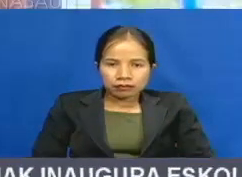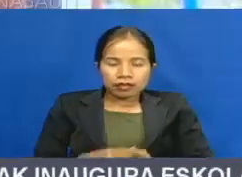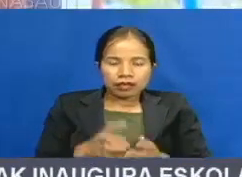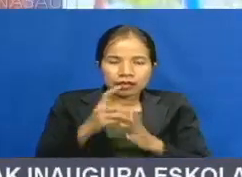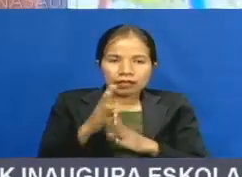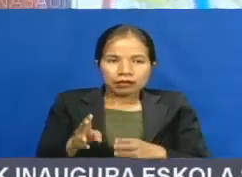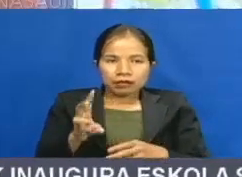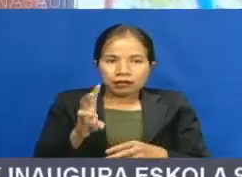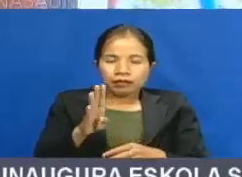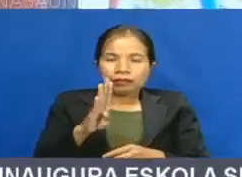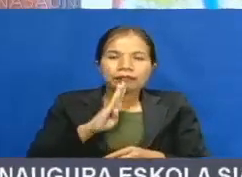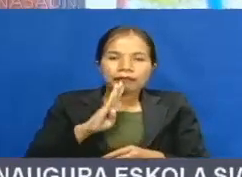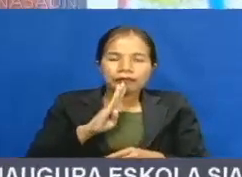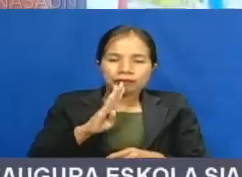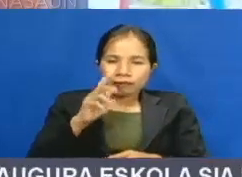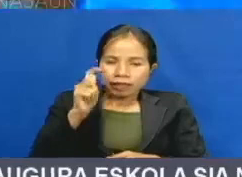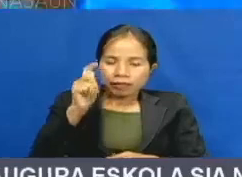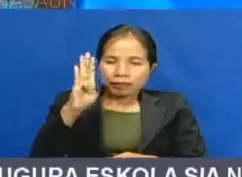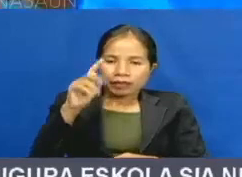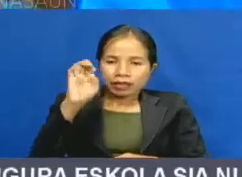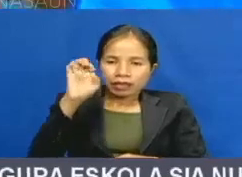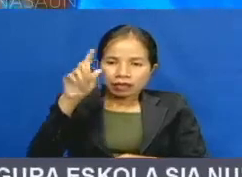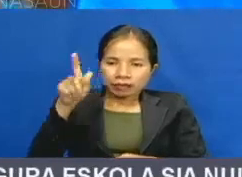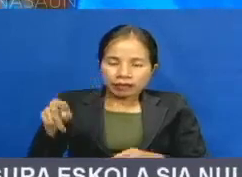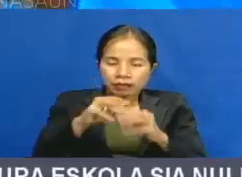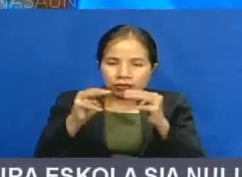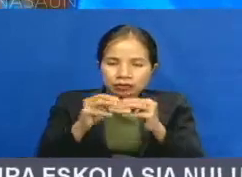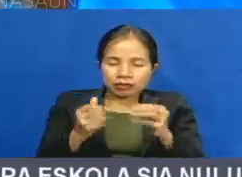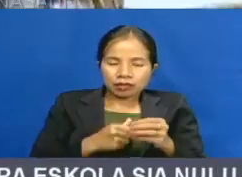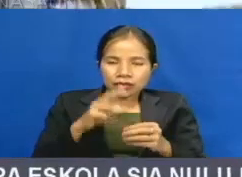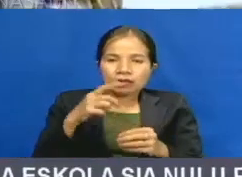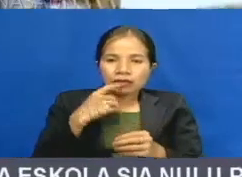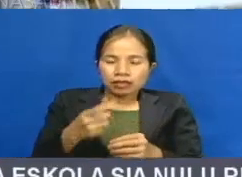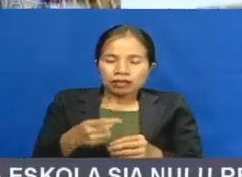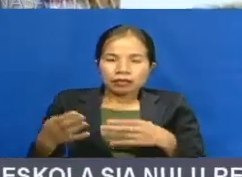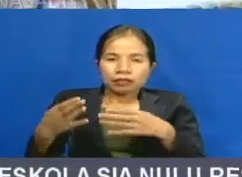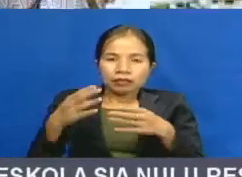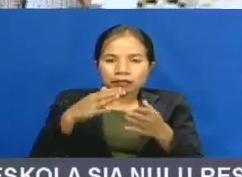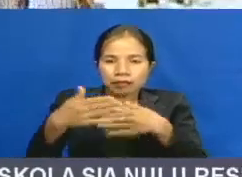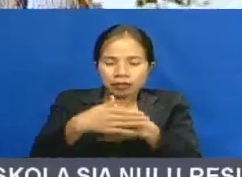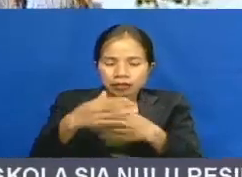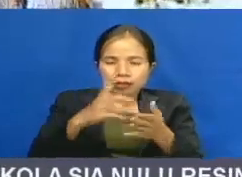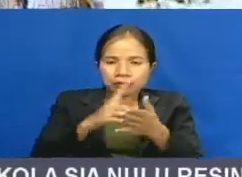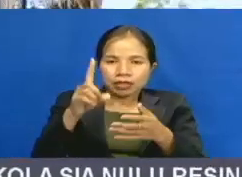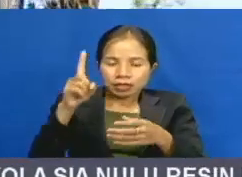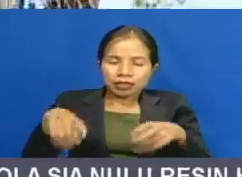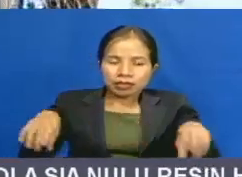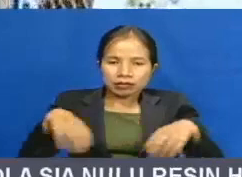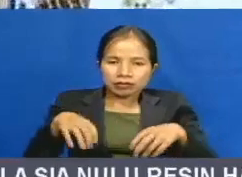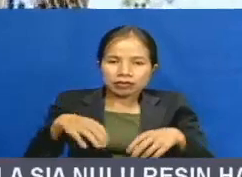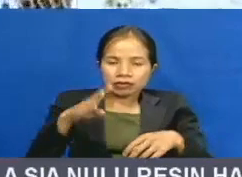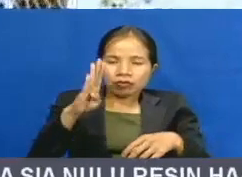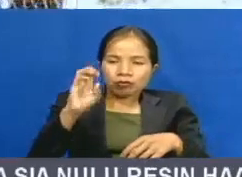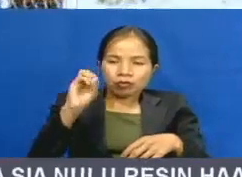Coordenador B Timor-Leste, empresa pública, município Aileu, Amaro Almeida Soares, confirma, Bessic Semana Iraona, sistema bomba Bemos e